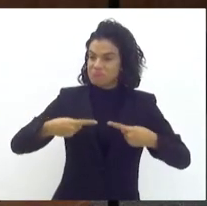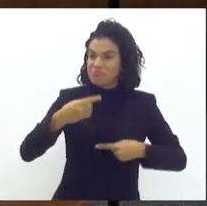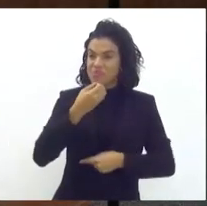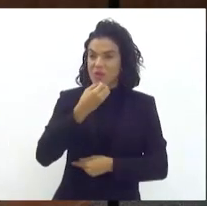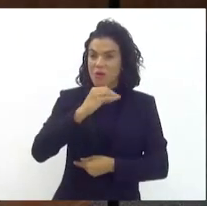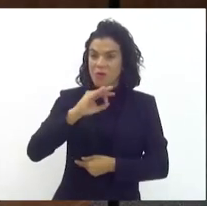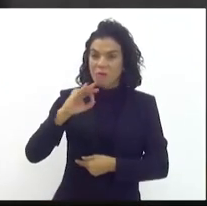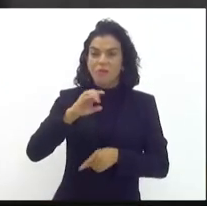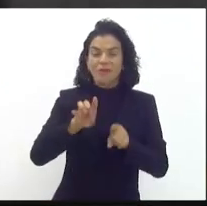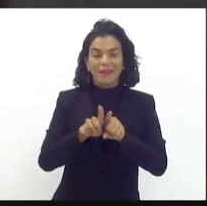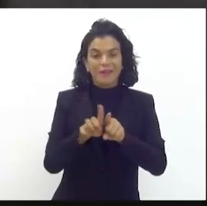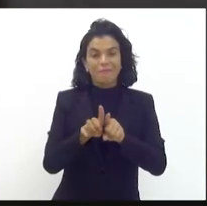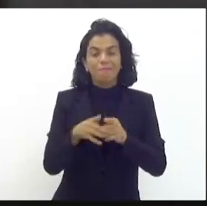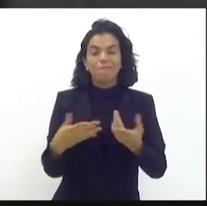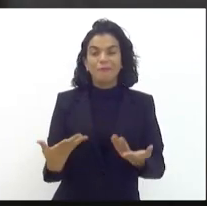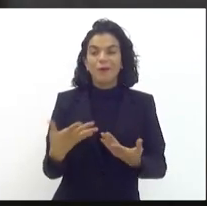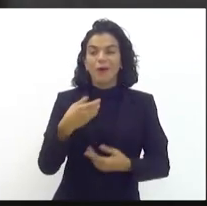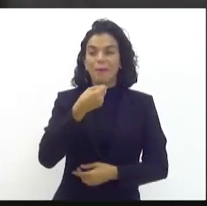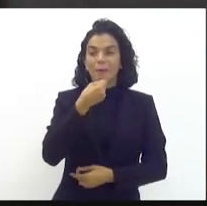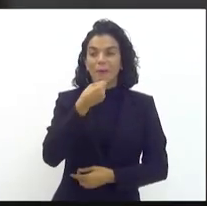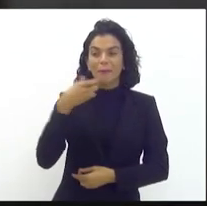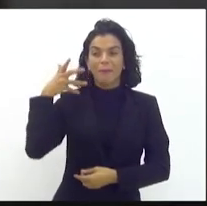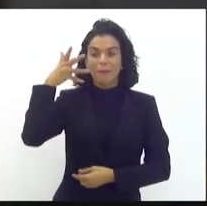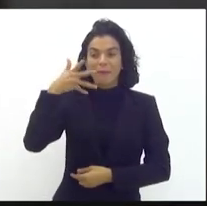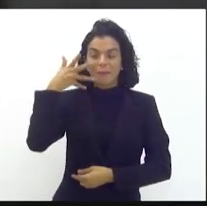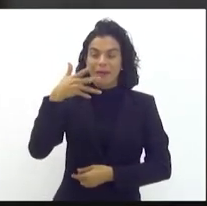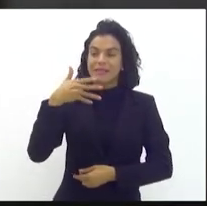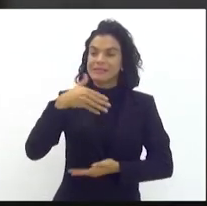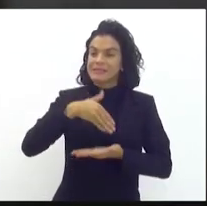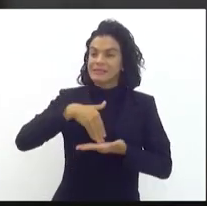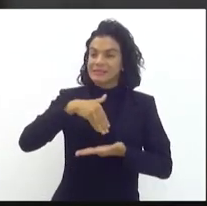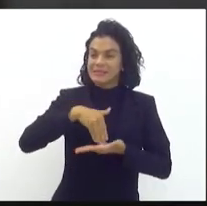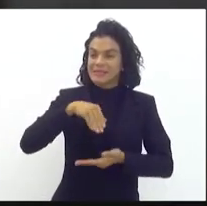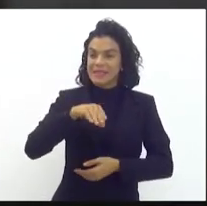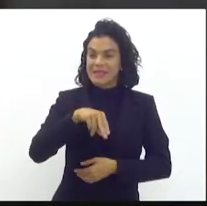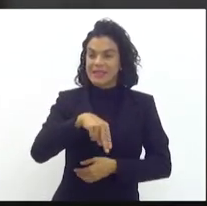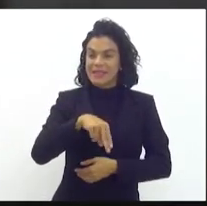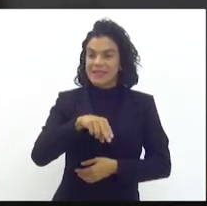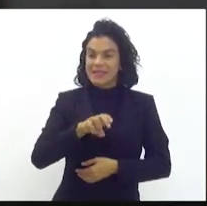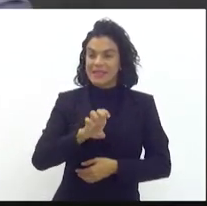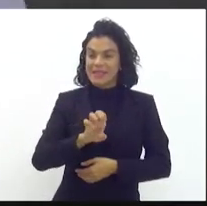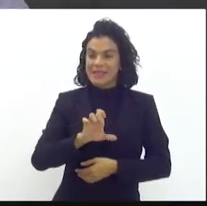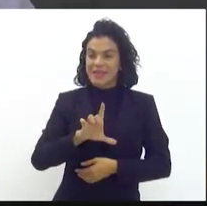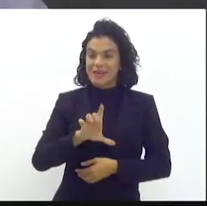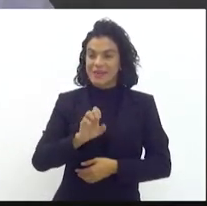passo então a palavra para o nosso querido secretário Nelson Nelson